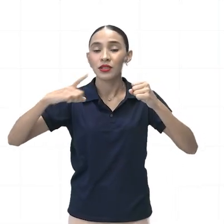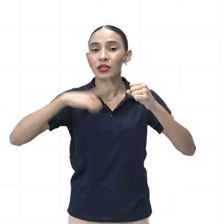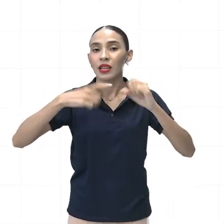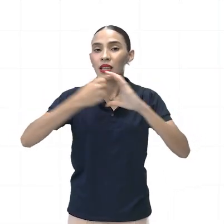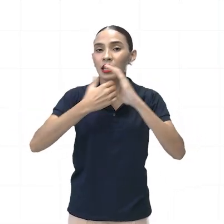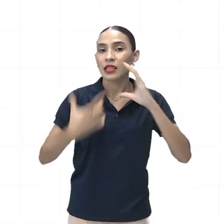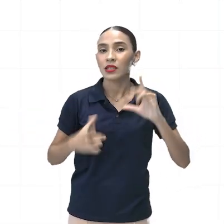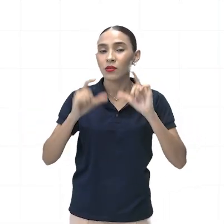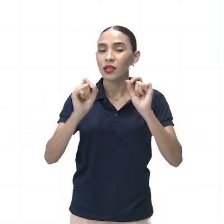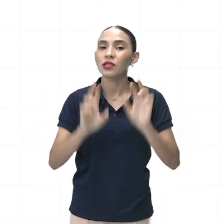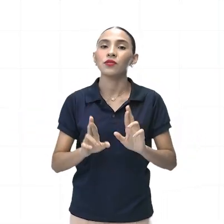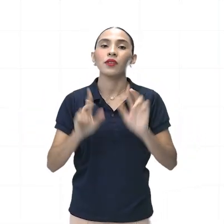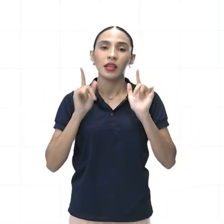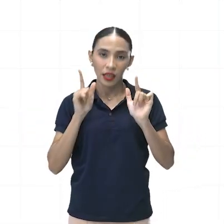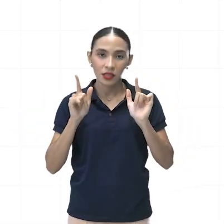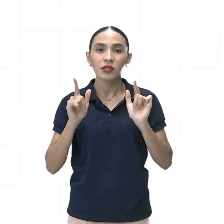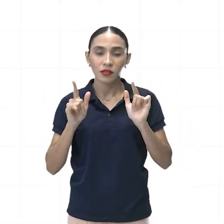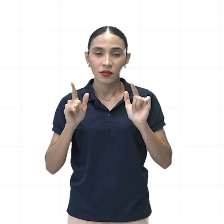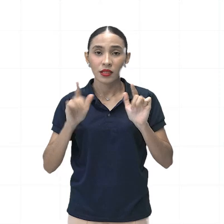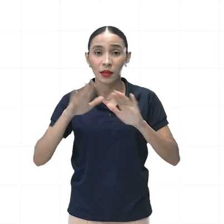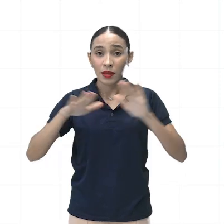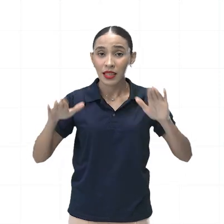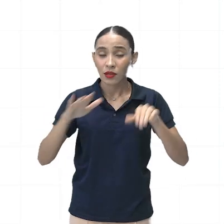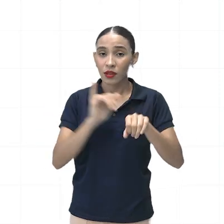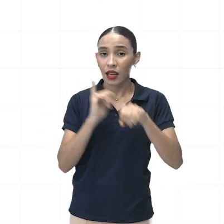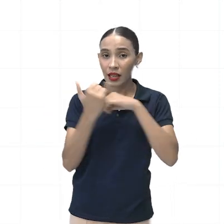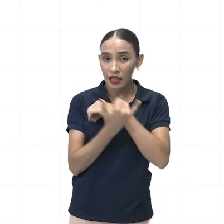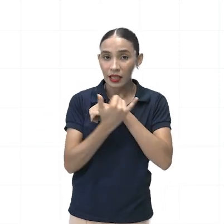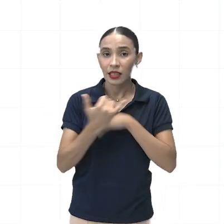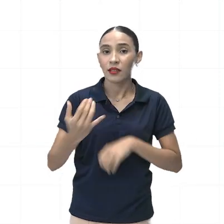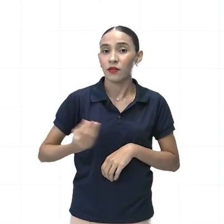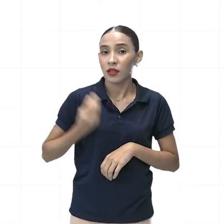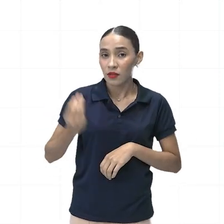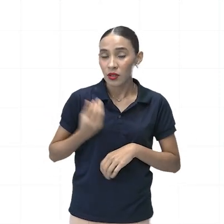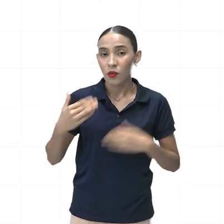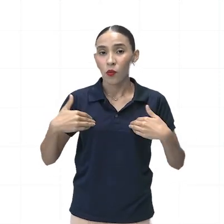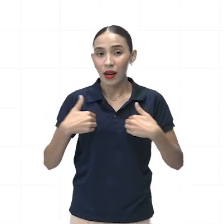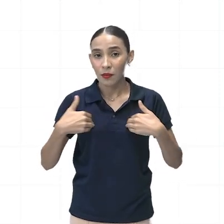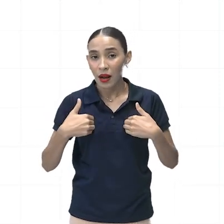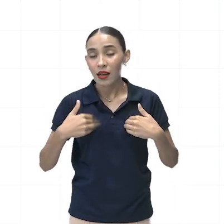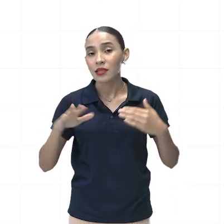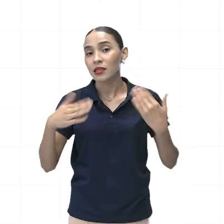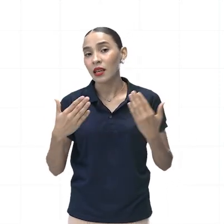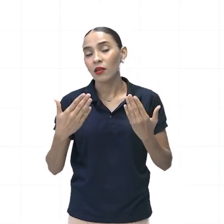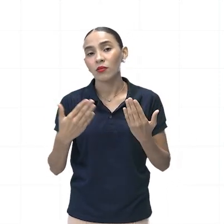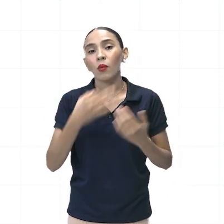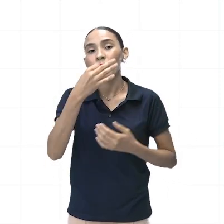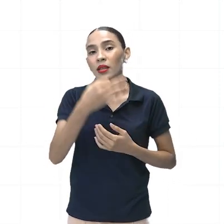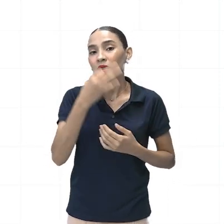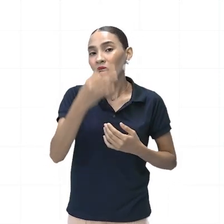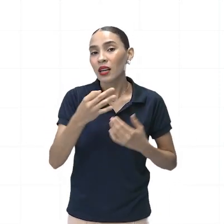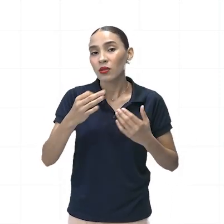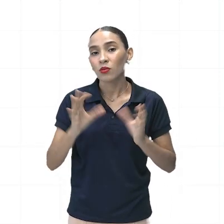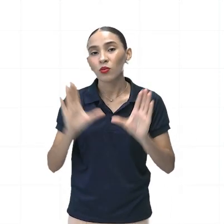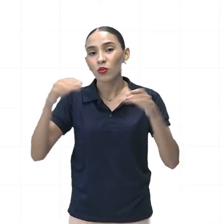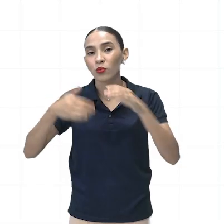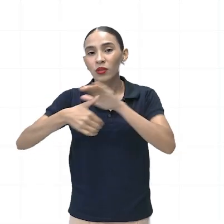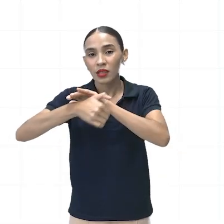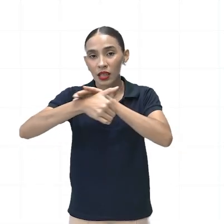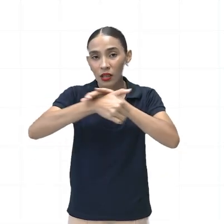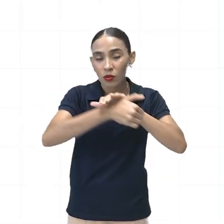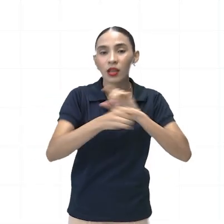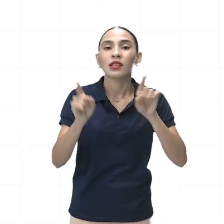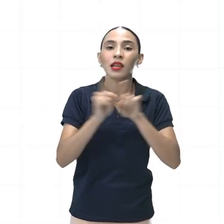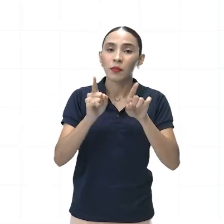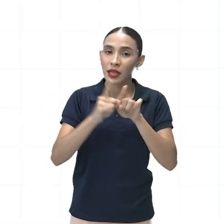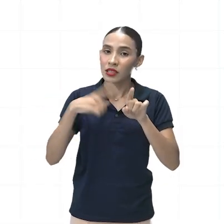características diferentes entre si, dependendo da ilha em que esses animais viviam. sugerindo que as populações de tartarugas também